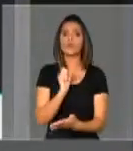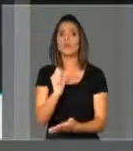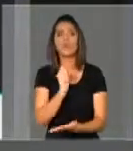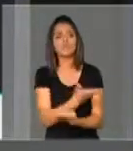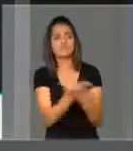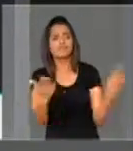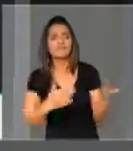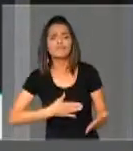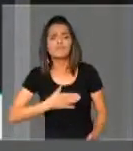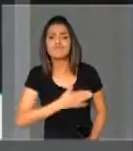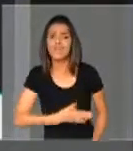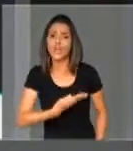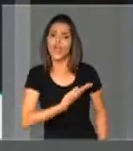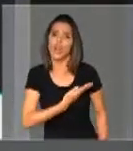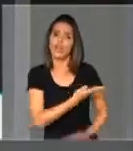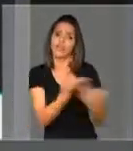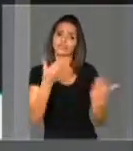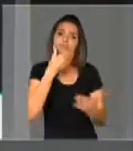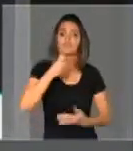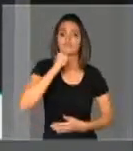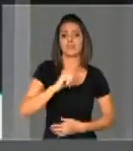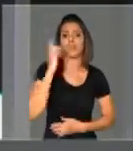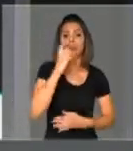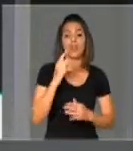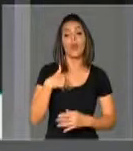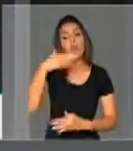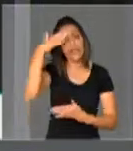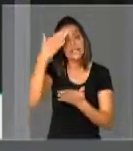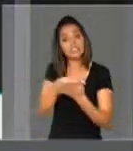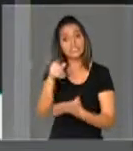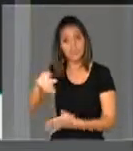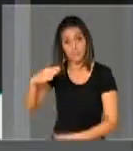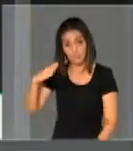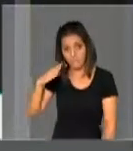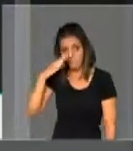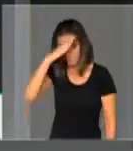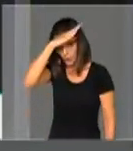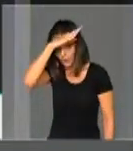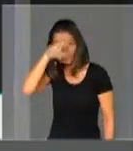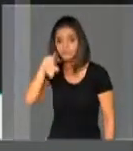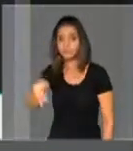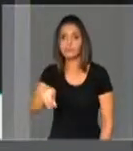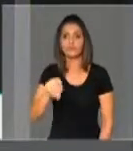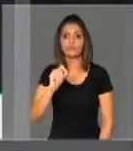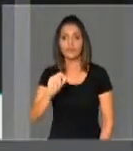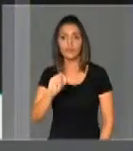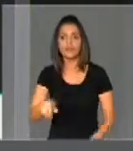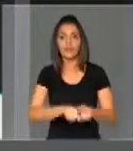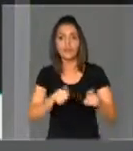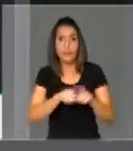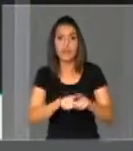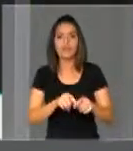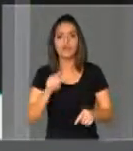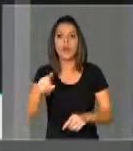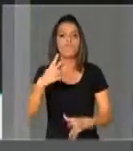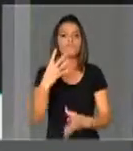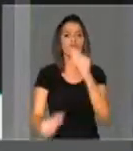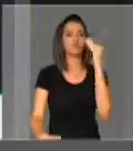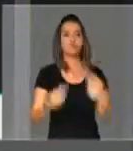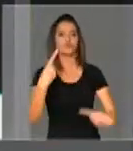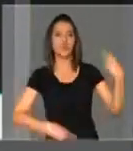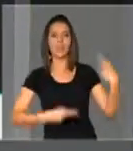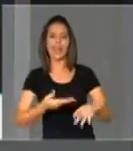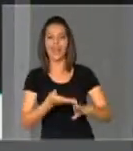minhas queridas colegas e colegas deputados, que Bolsonaro, Camilo, Capiberibe, fugiu